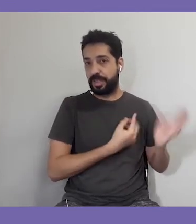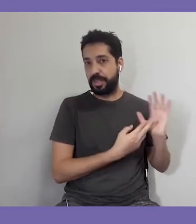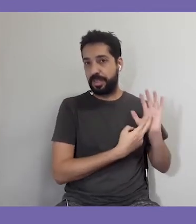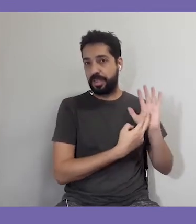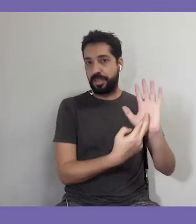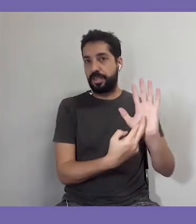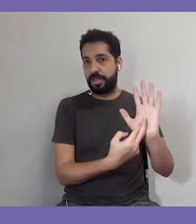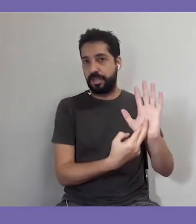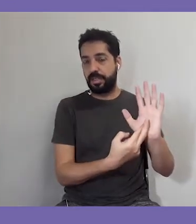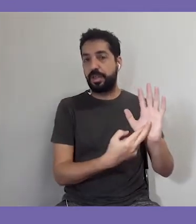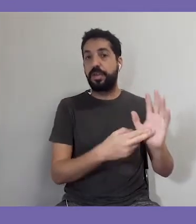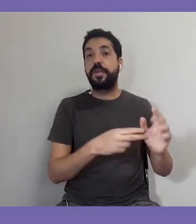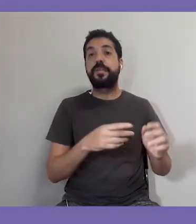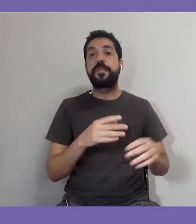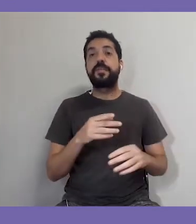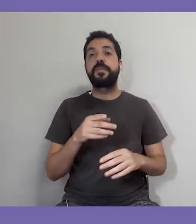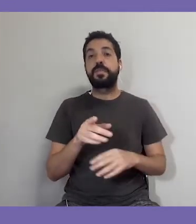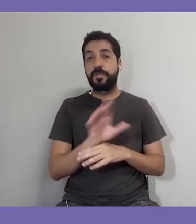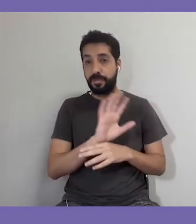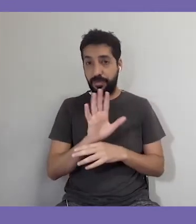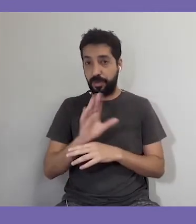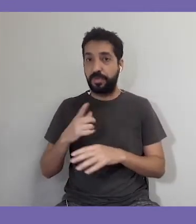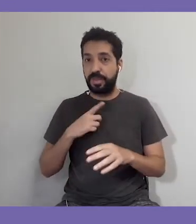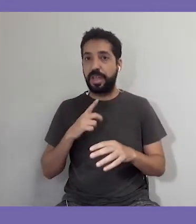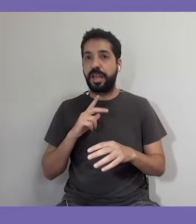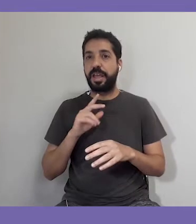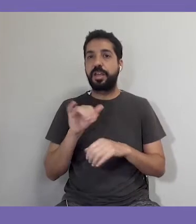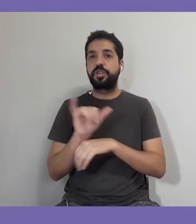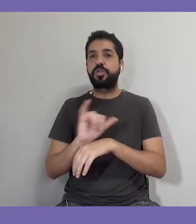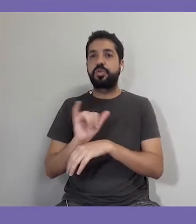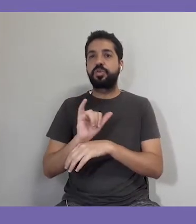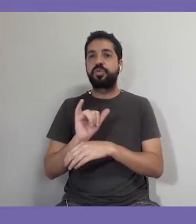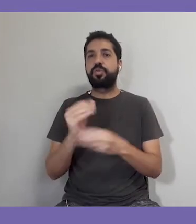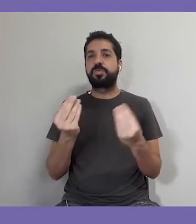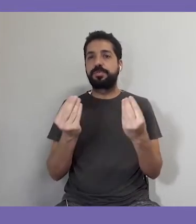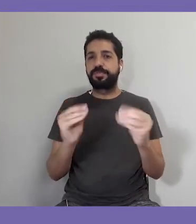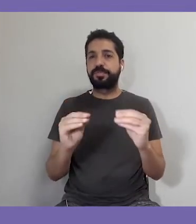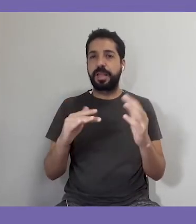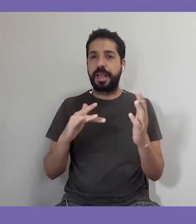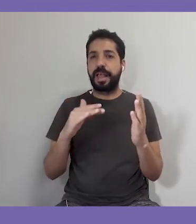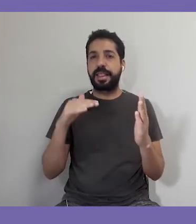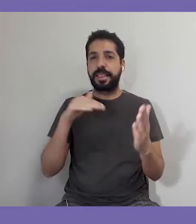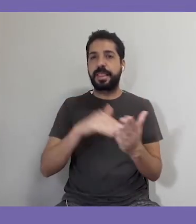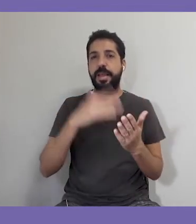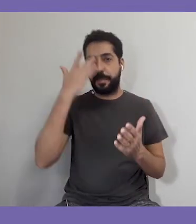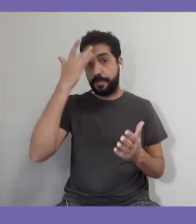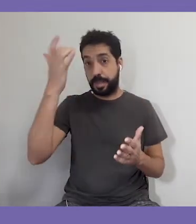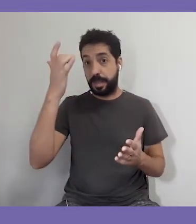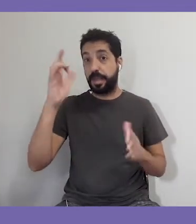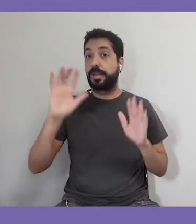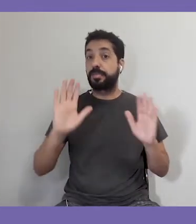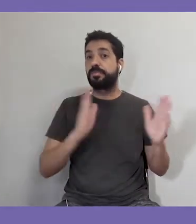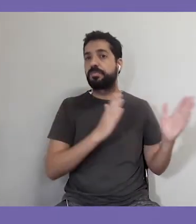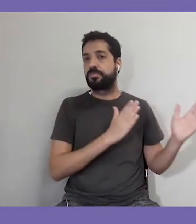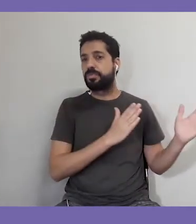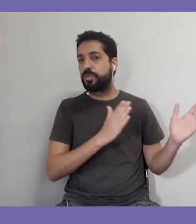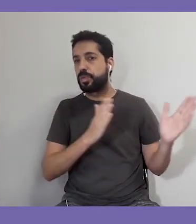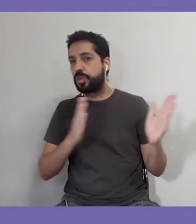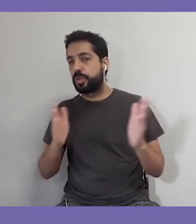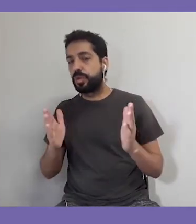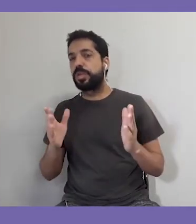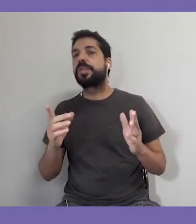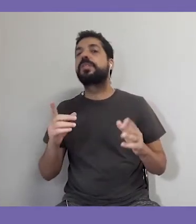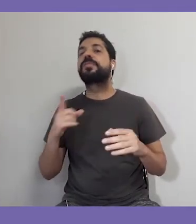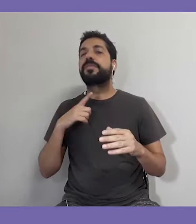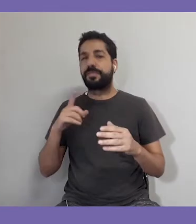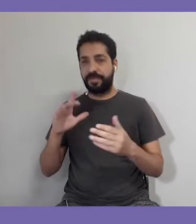com a gente hoje. Os filmes ficam disponíveis até amanhã no canal do YouTube da Fundação Municipal de Cultura. E na sequência,